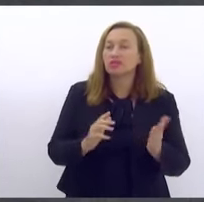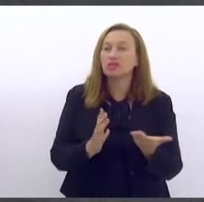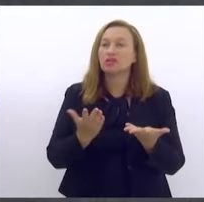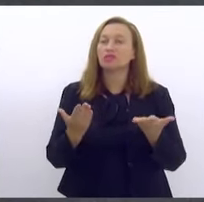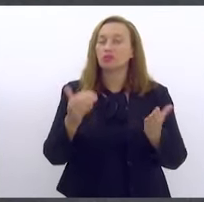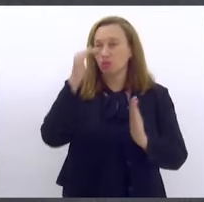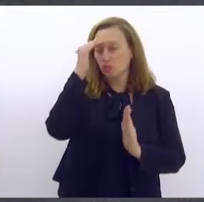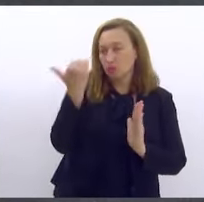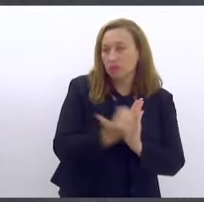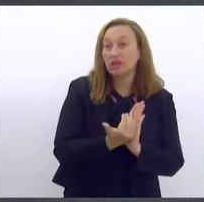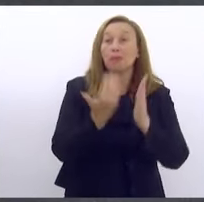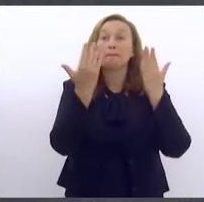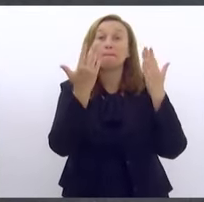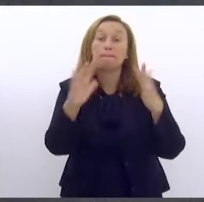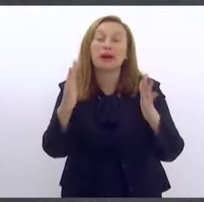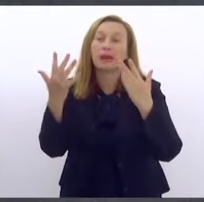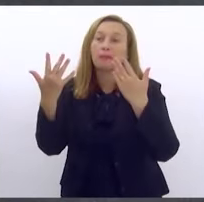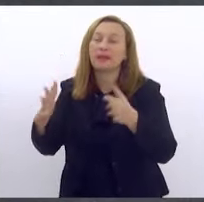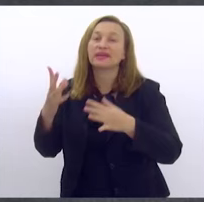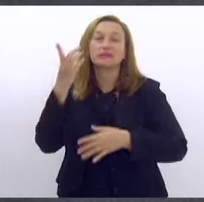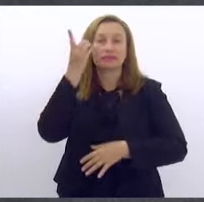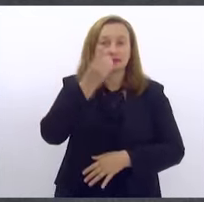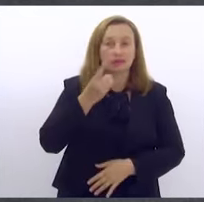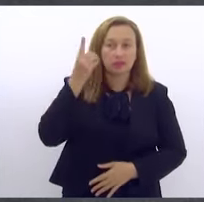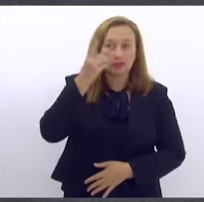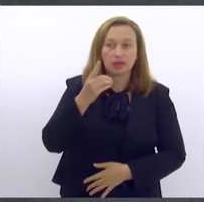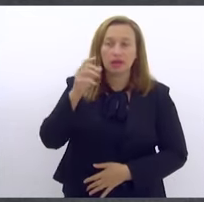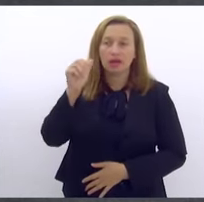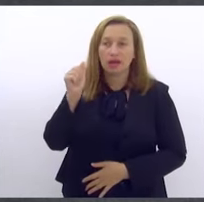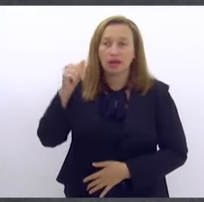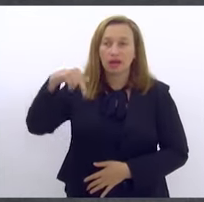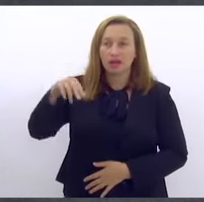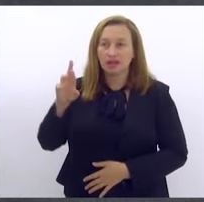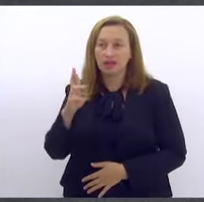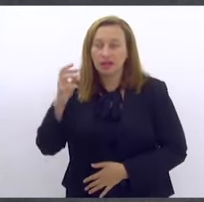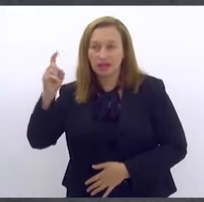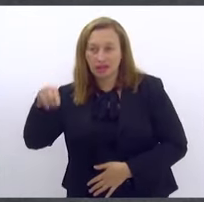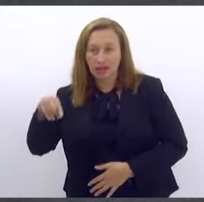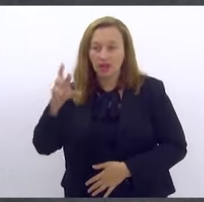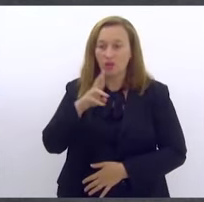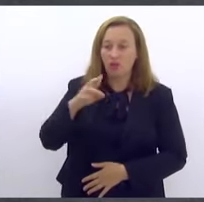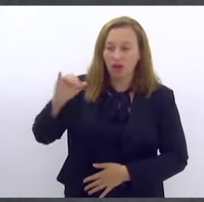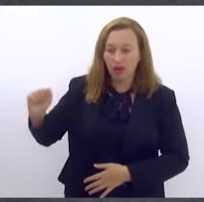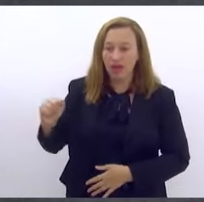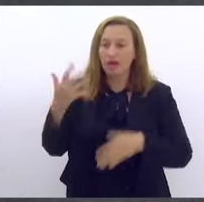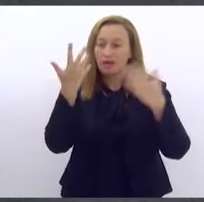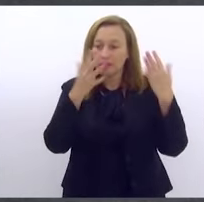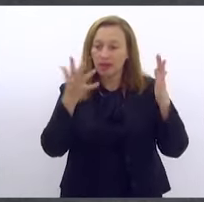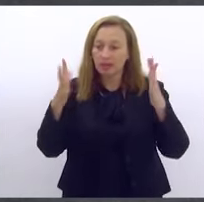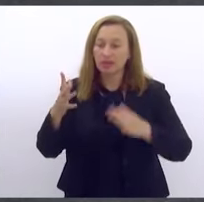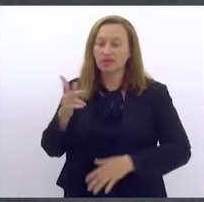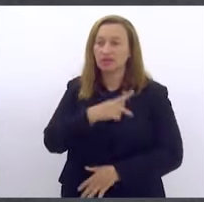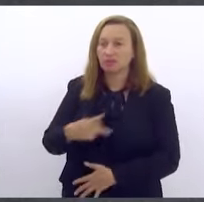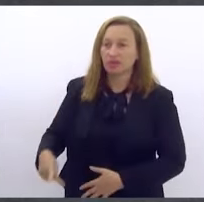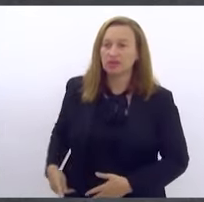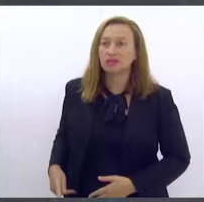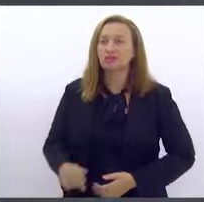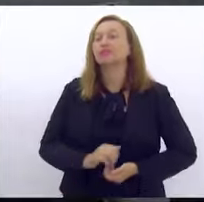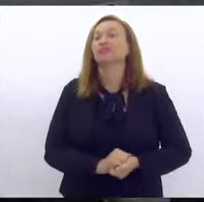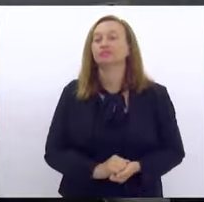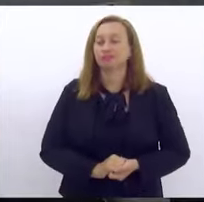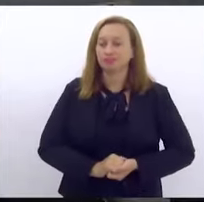executadas. Parabéns, deputado André Correia, parabéns, presidente. Parabéns, secretário